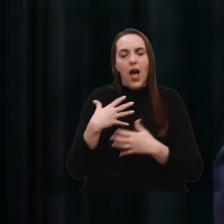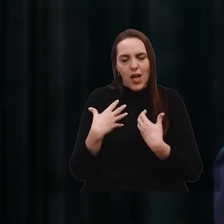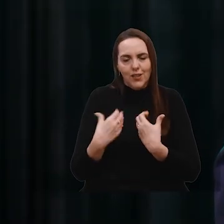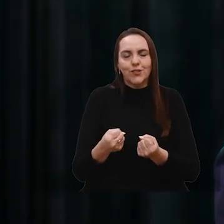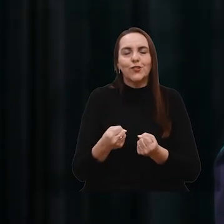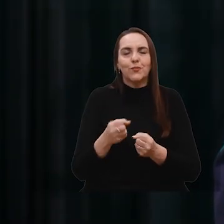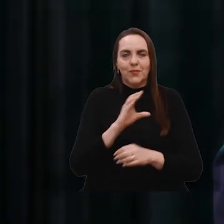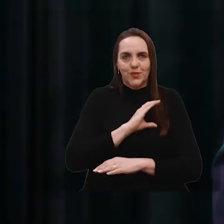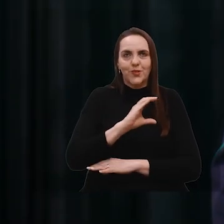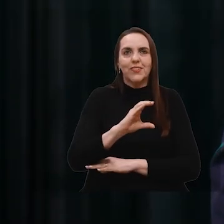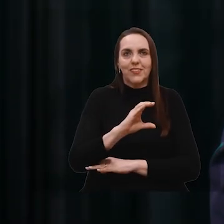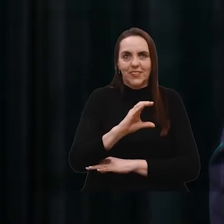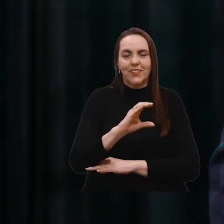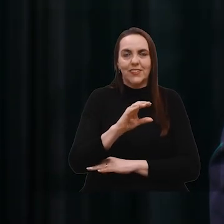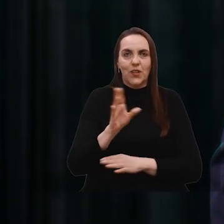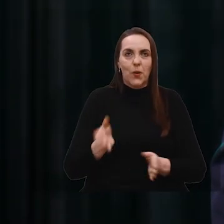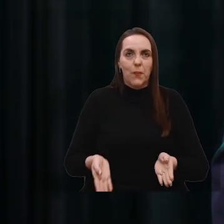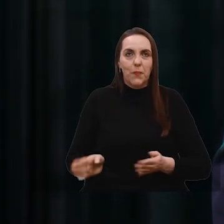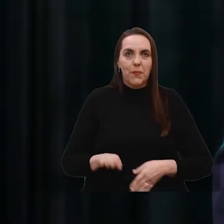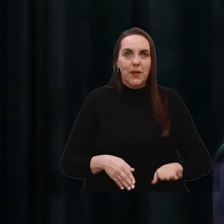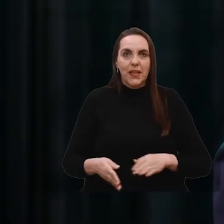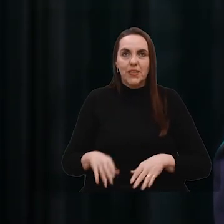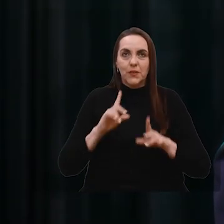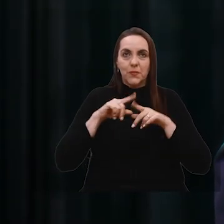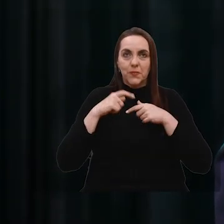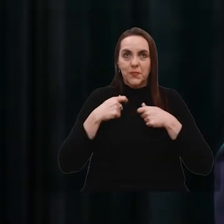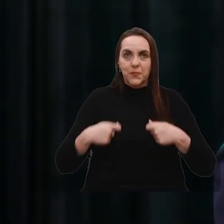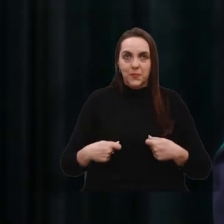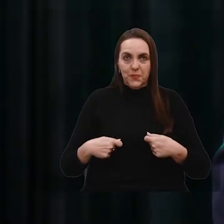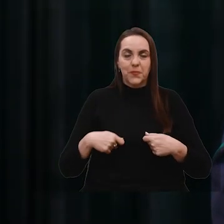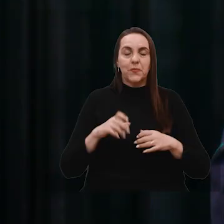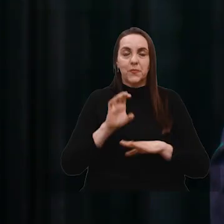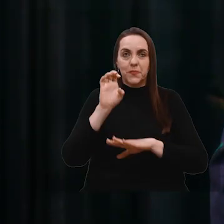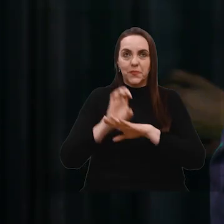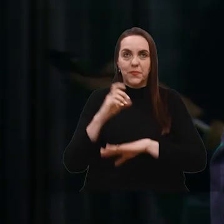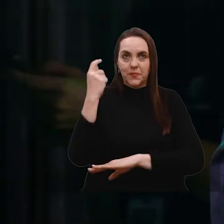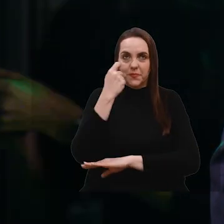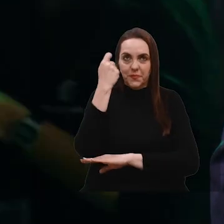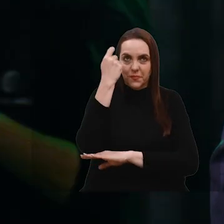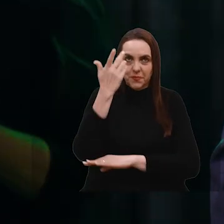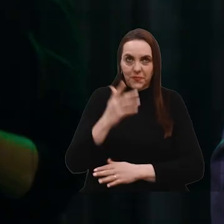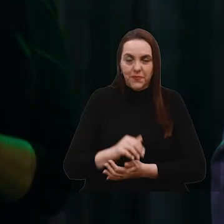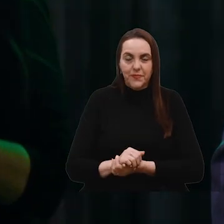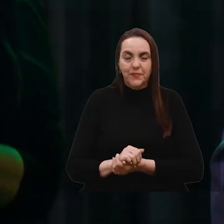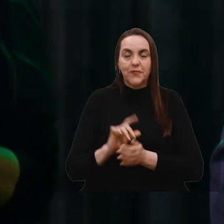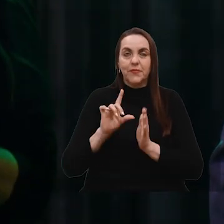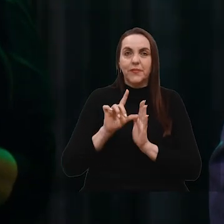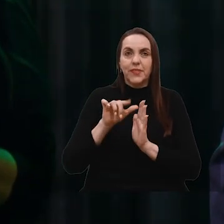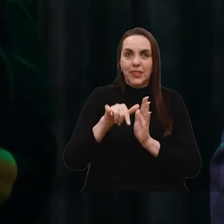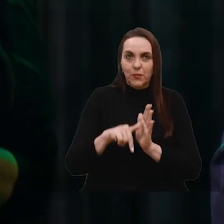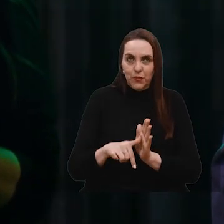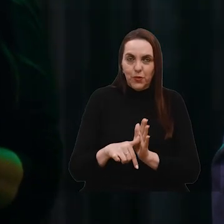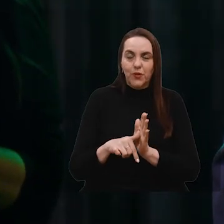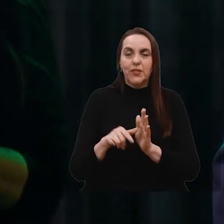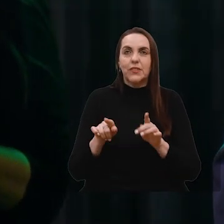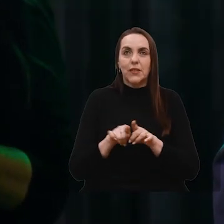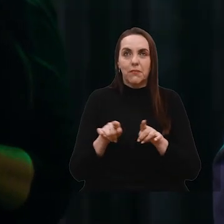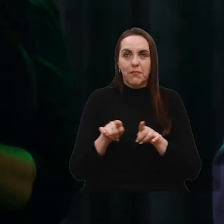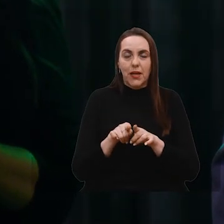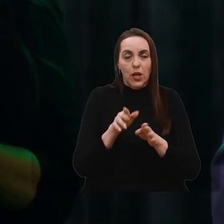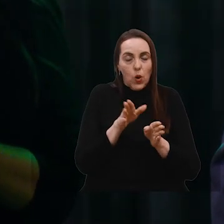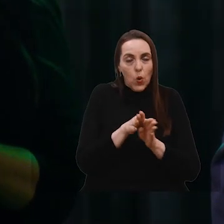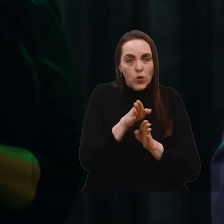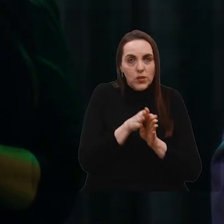Savariz, assumi a coordenação de prendas e peões do estado do Rio Grande do Sul.